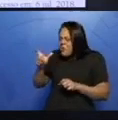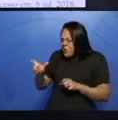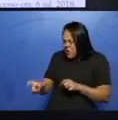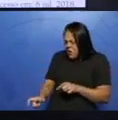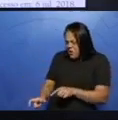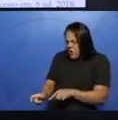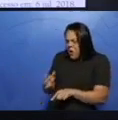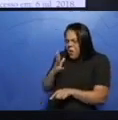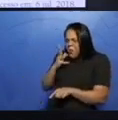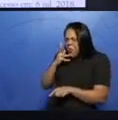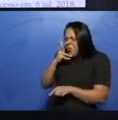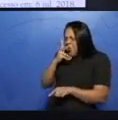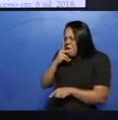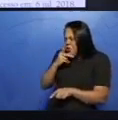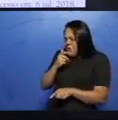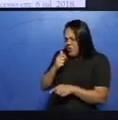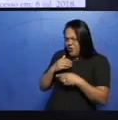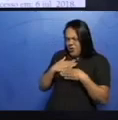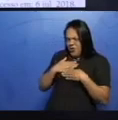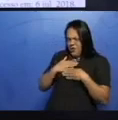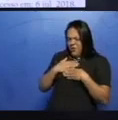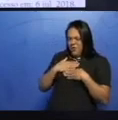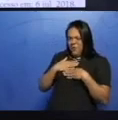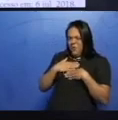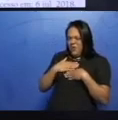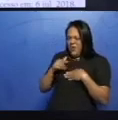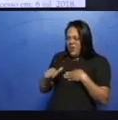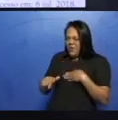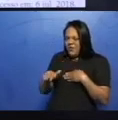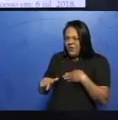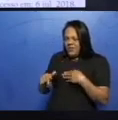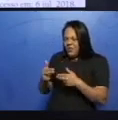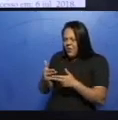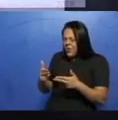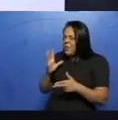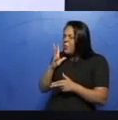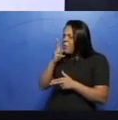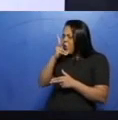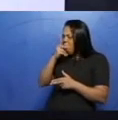tesouro. Coisinha, bonitinha, que é de coisa e bonita.